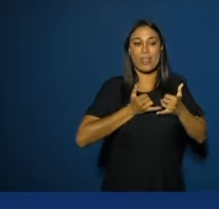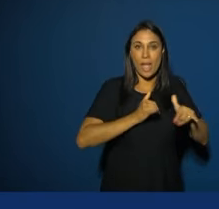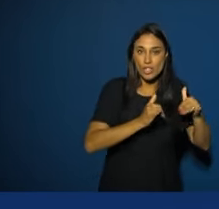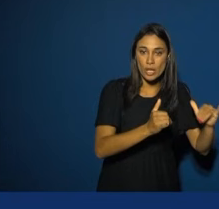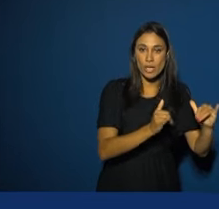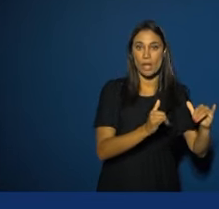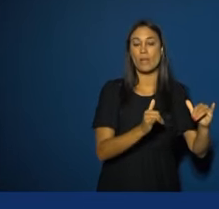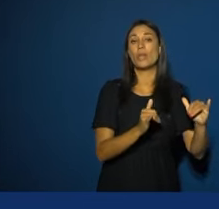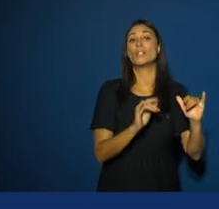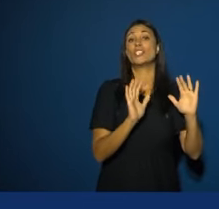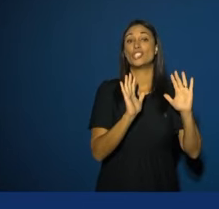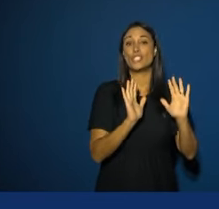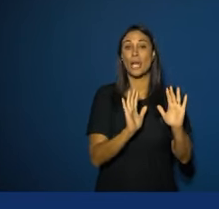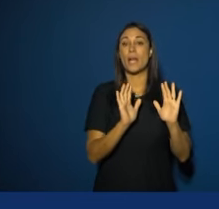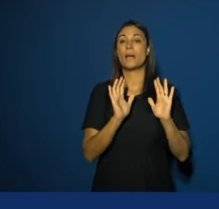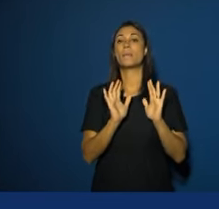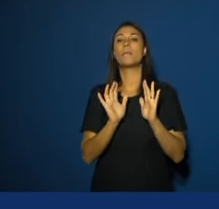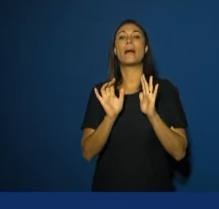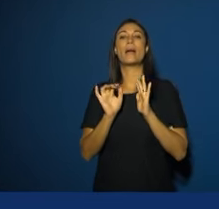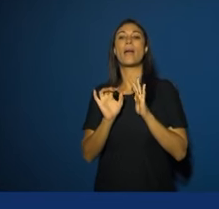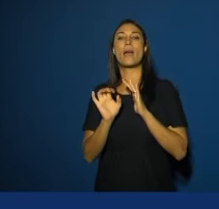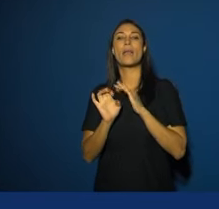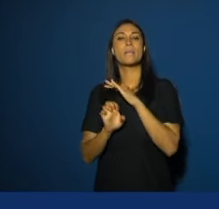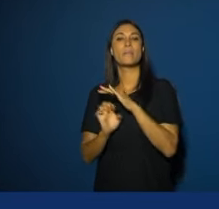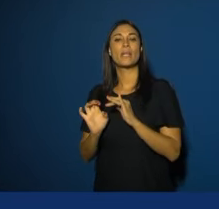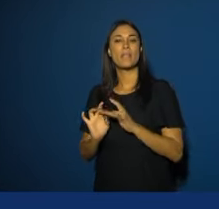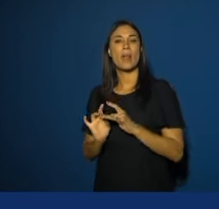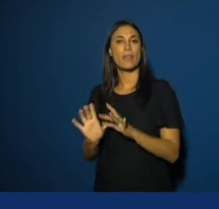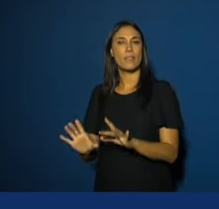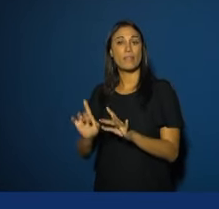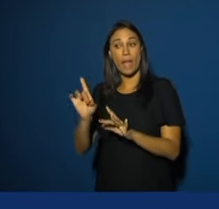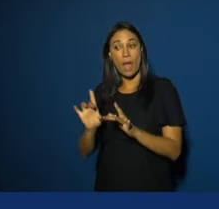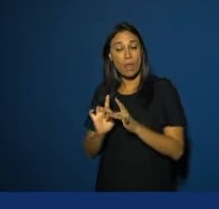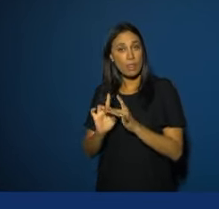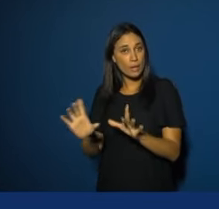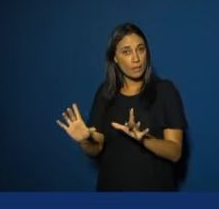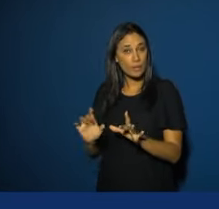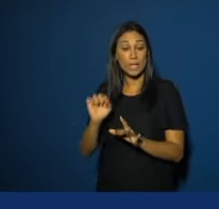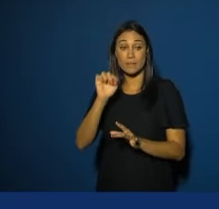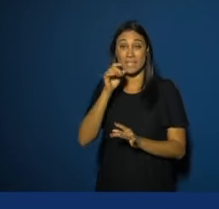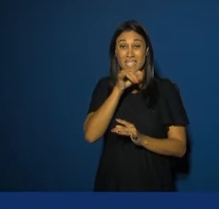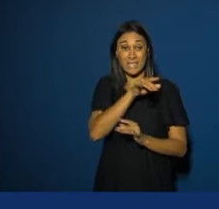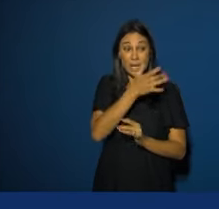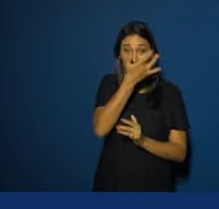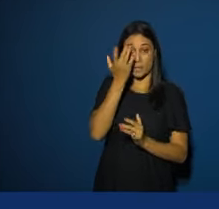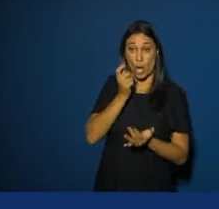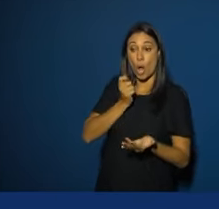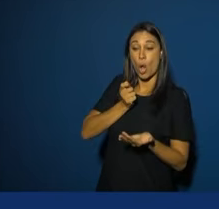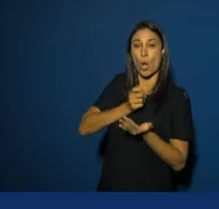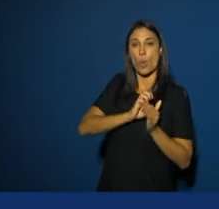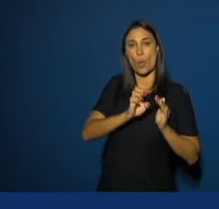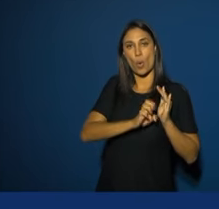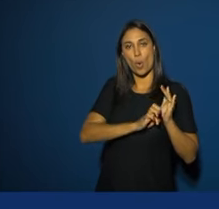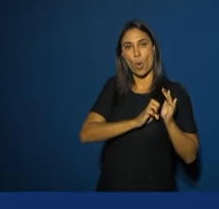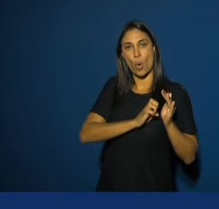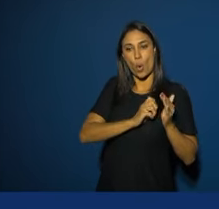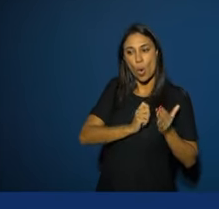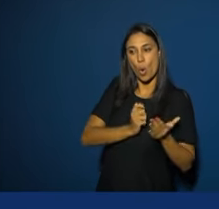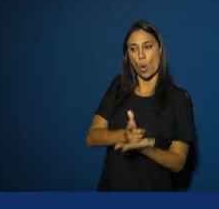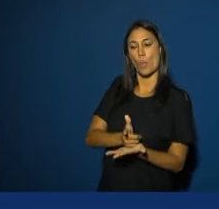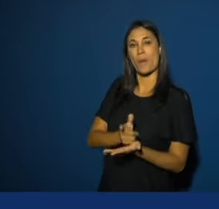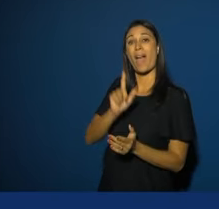elétrica para o mercado livre, ela é livre, o comprador, ele pode direcionar suas